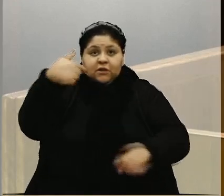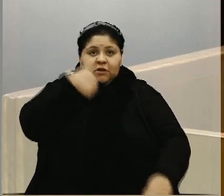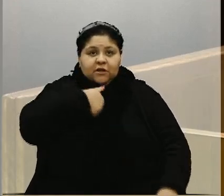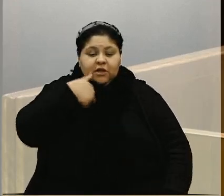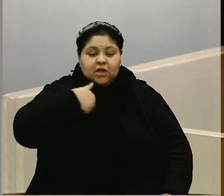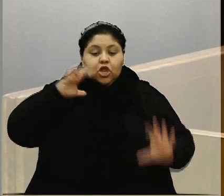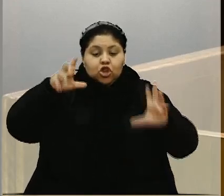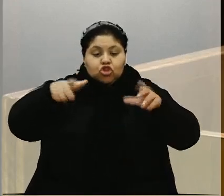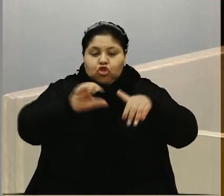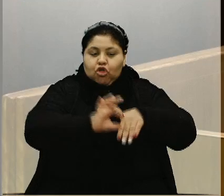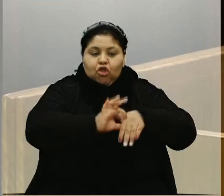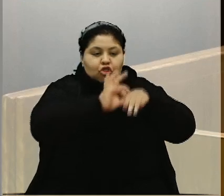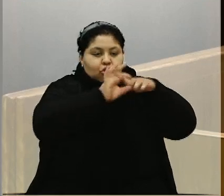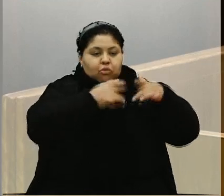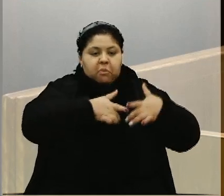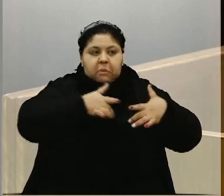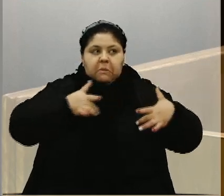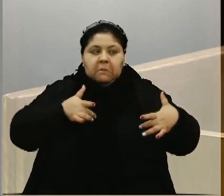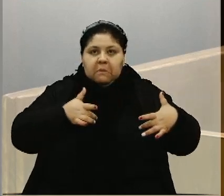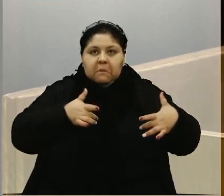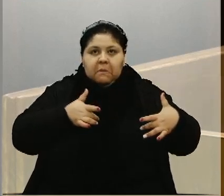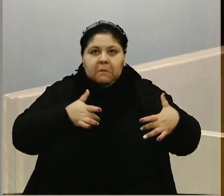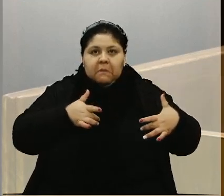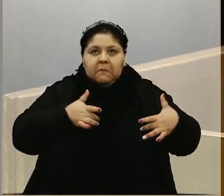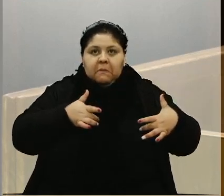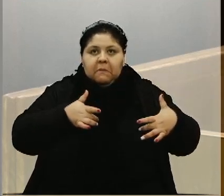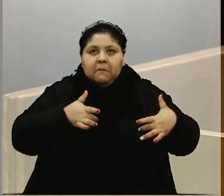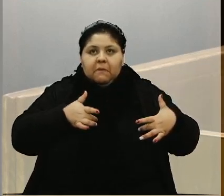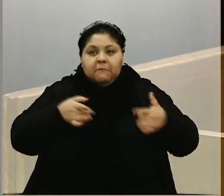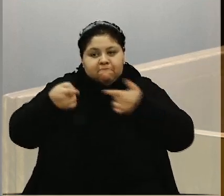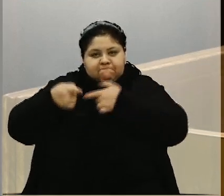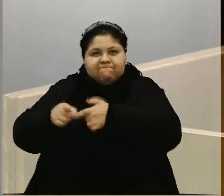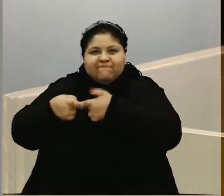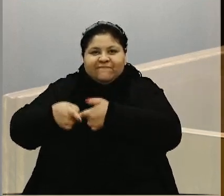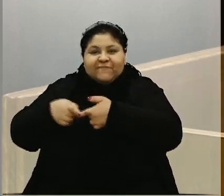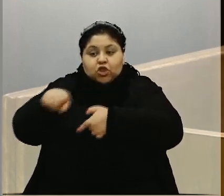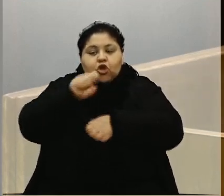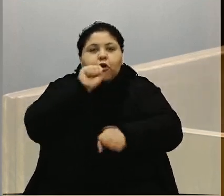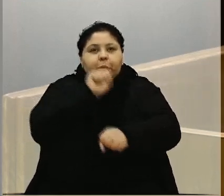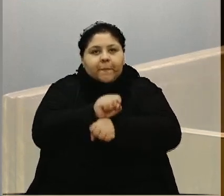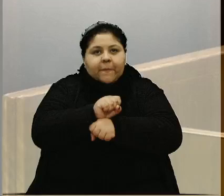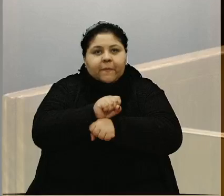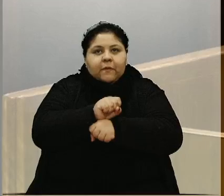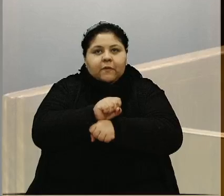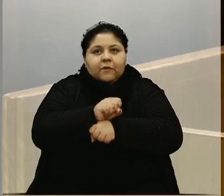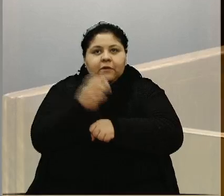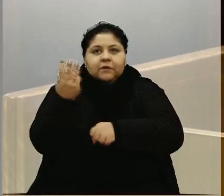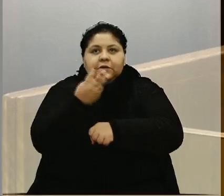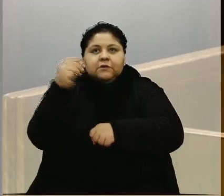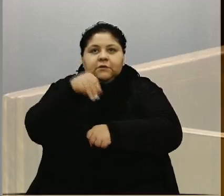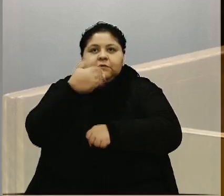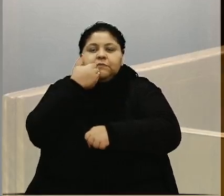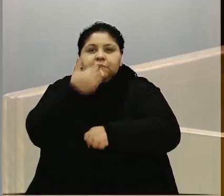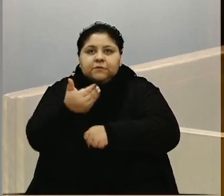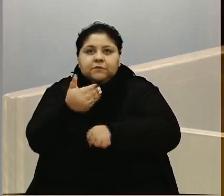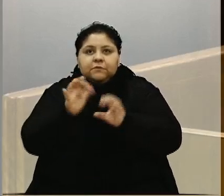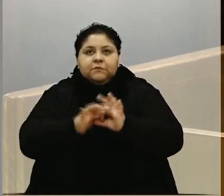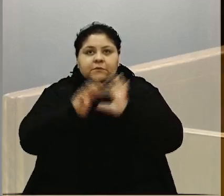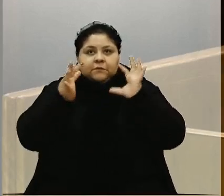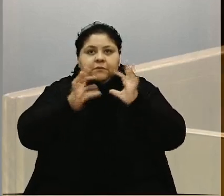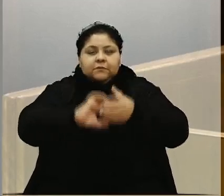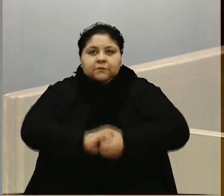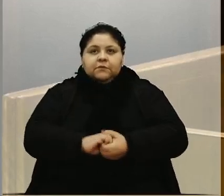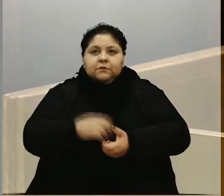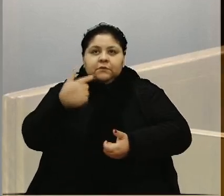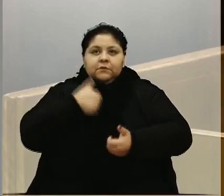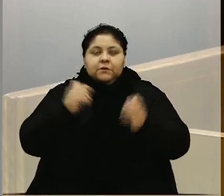os nossos líderes e voluntários, diante dos desafios nós íamos paralisar. Mas como eu tenho 3 minutos, eu queria pedir permissão, presidente, para